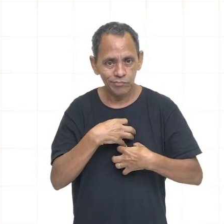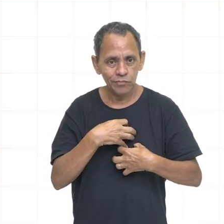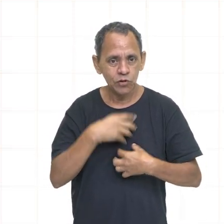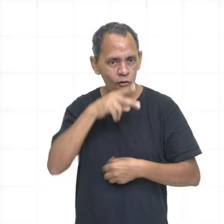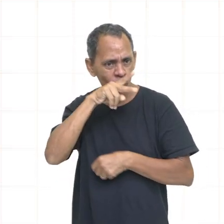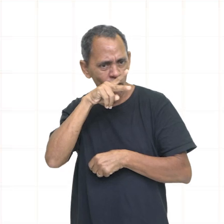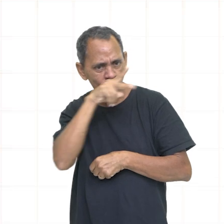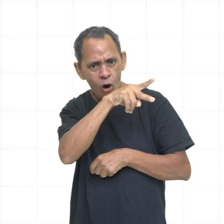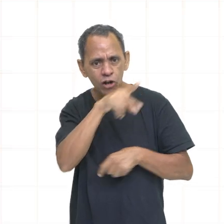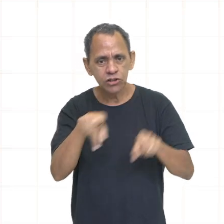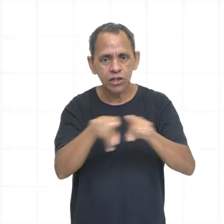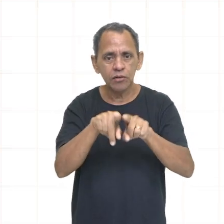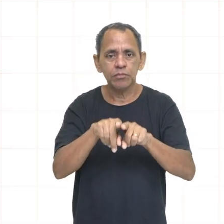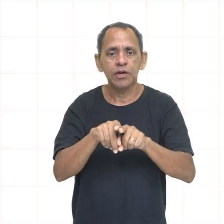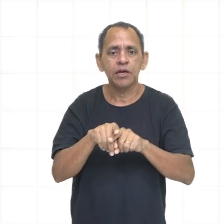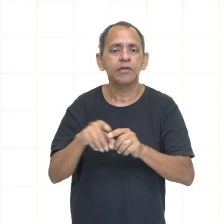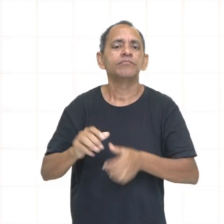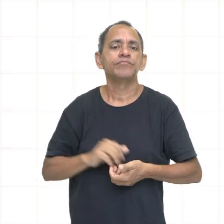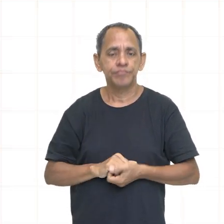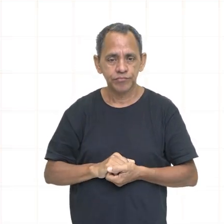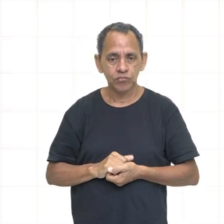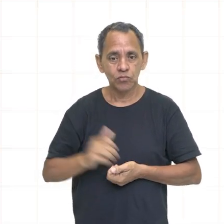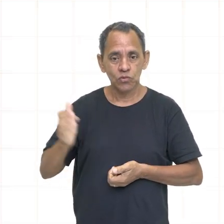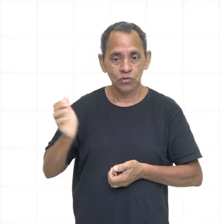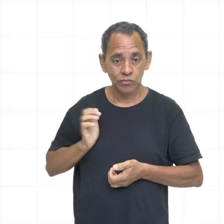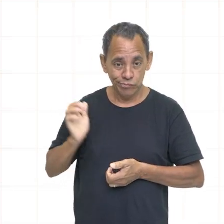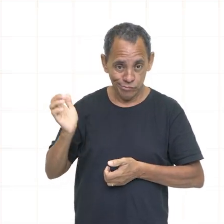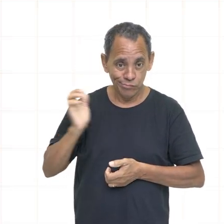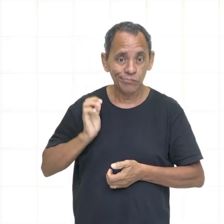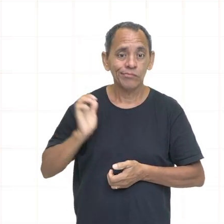própria burguesia nascente naqueles países,